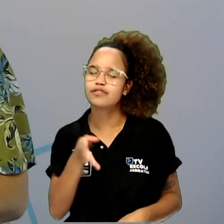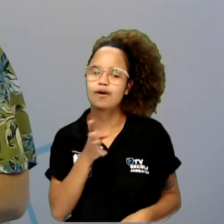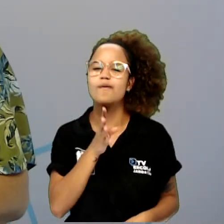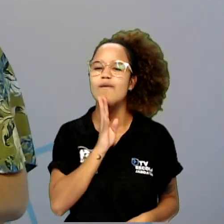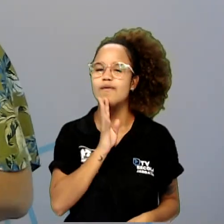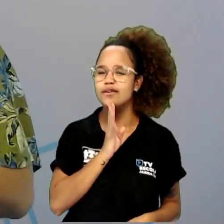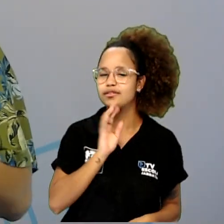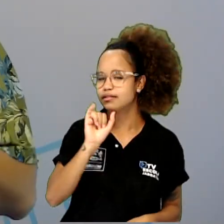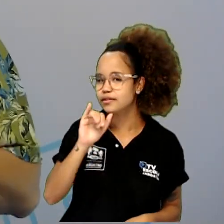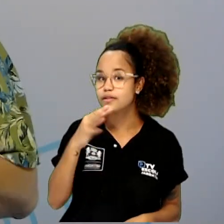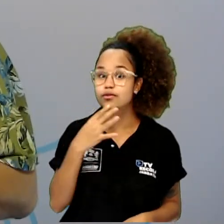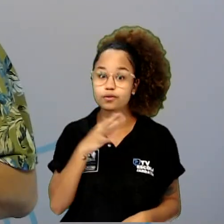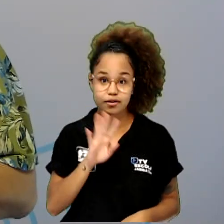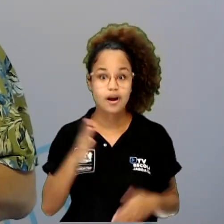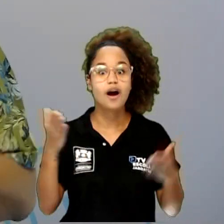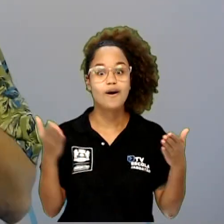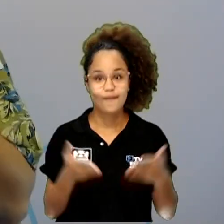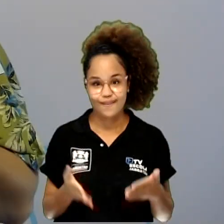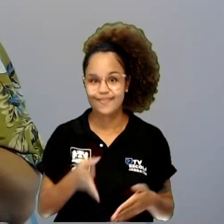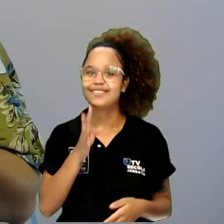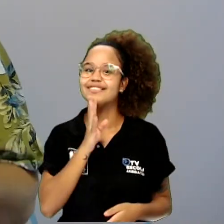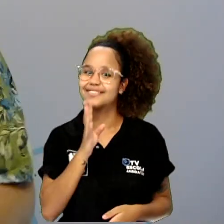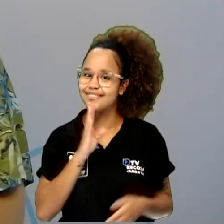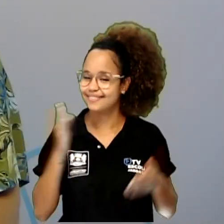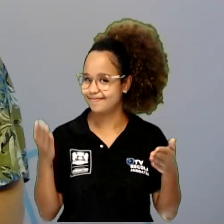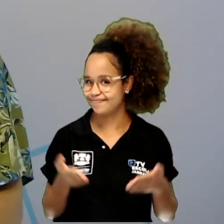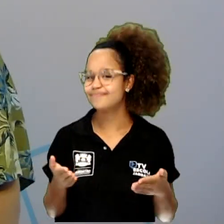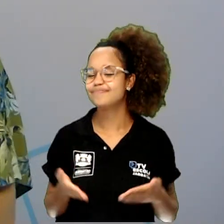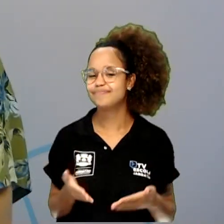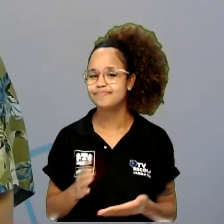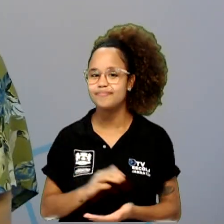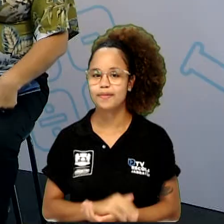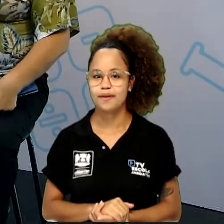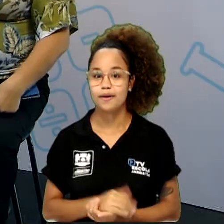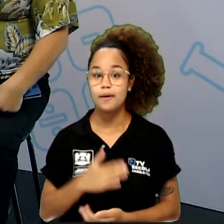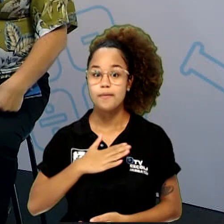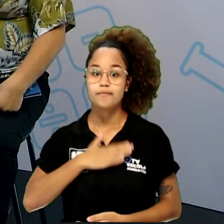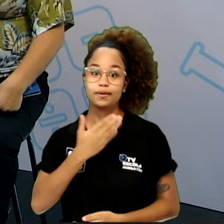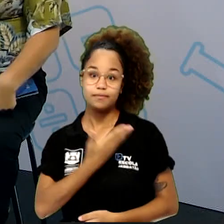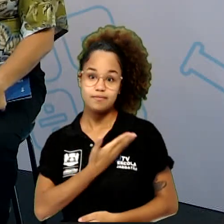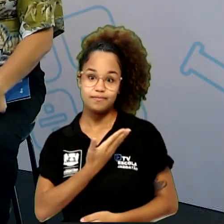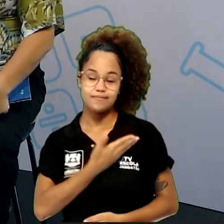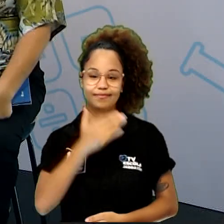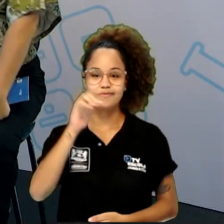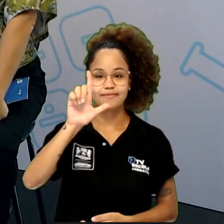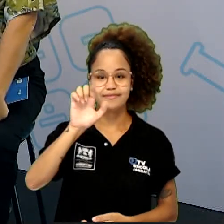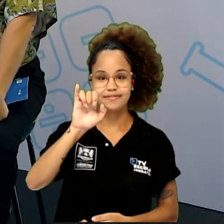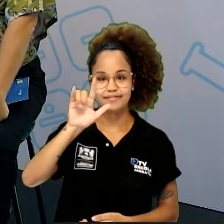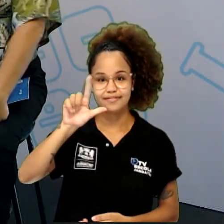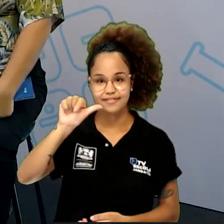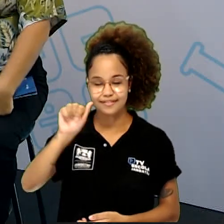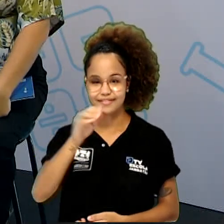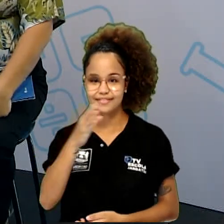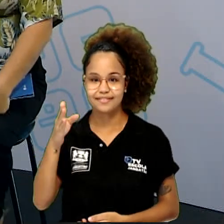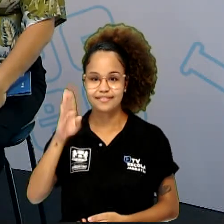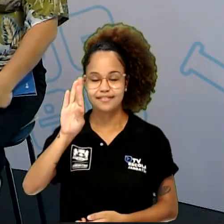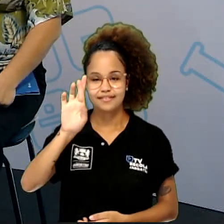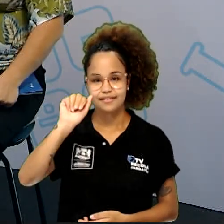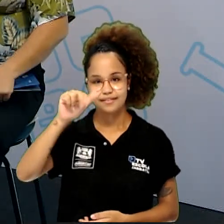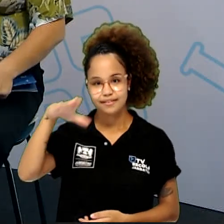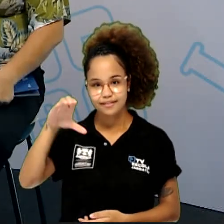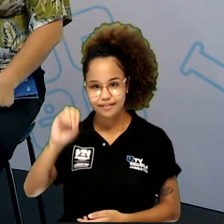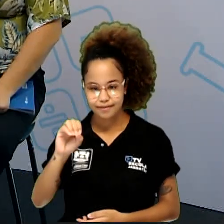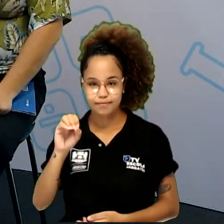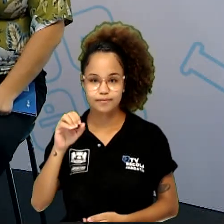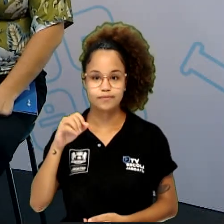conheceu ainda, pode conhecer e vai conhecer agora, que é a minha amiga Leila Branco, que é uma querida,